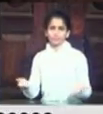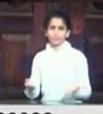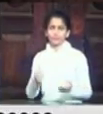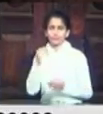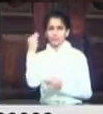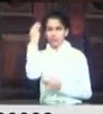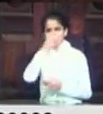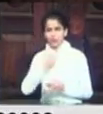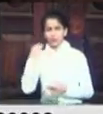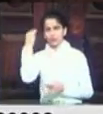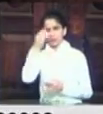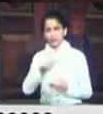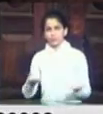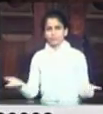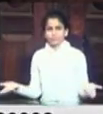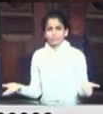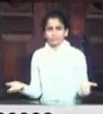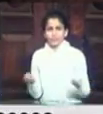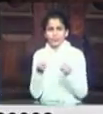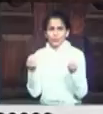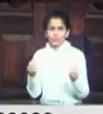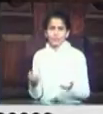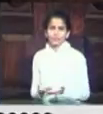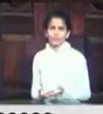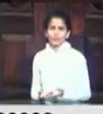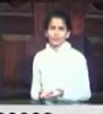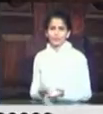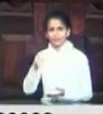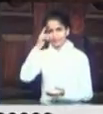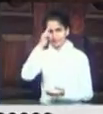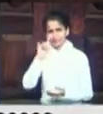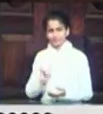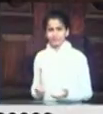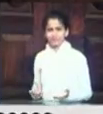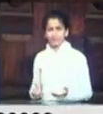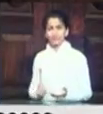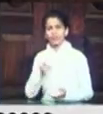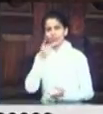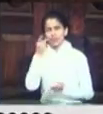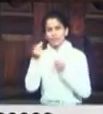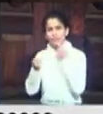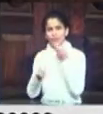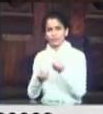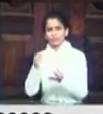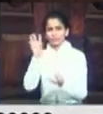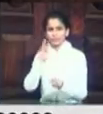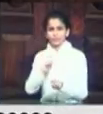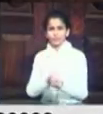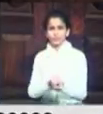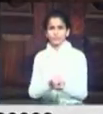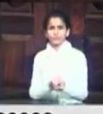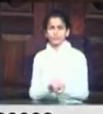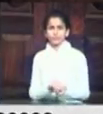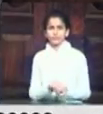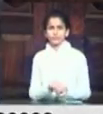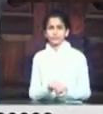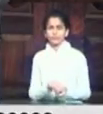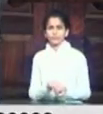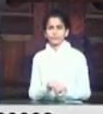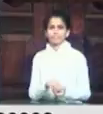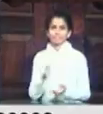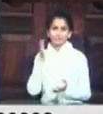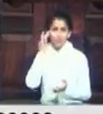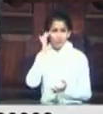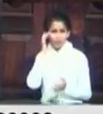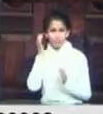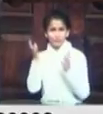horas. Então, senhor presidente, eu não sei, eu já disse aqui e concluo. A impressão que eu